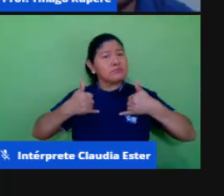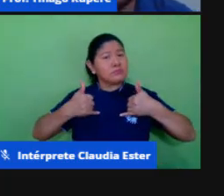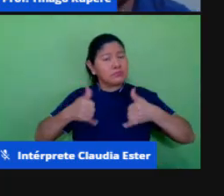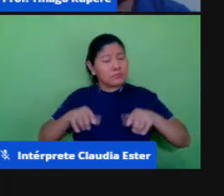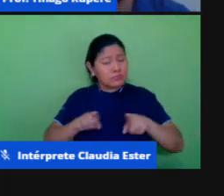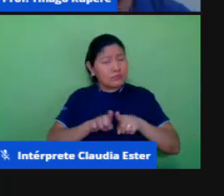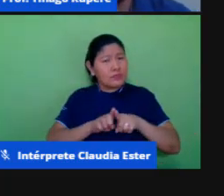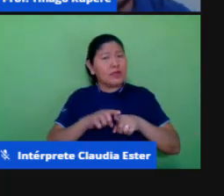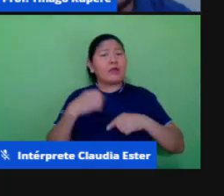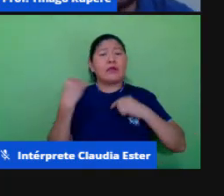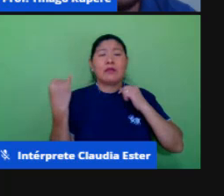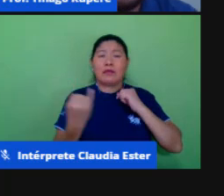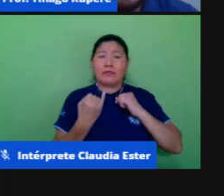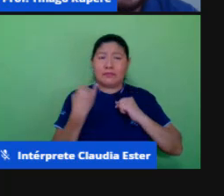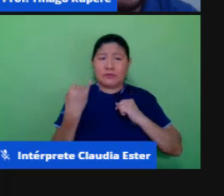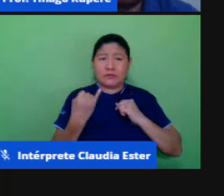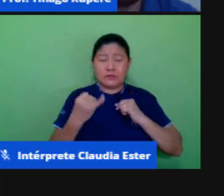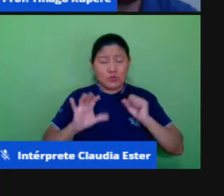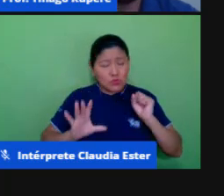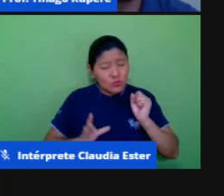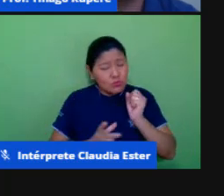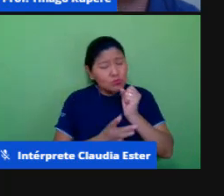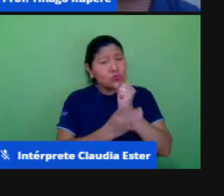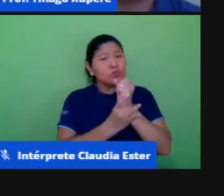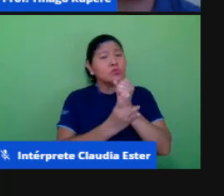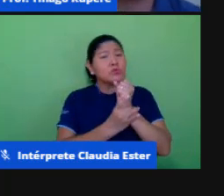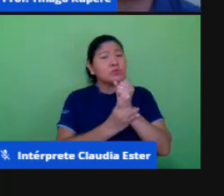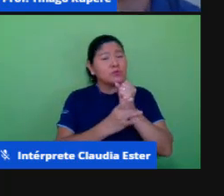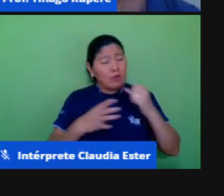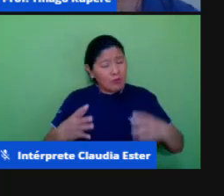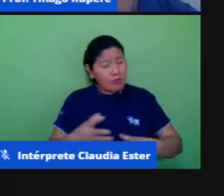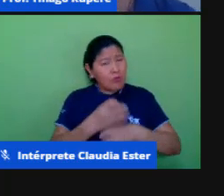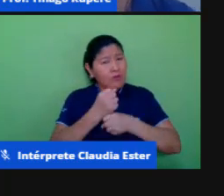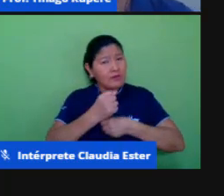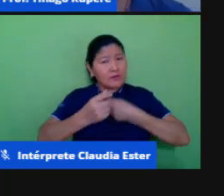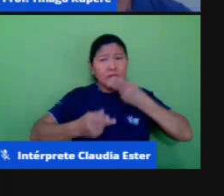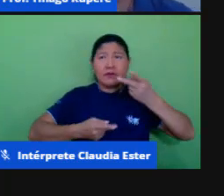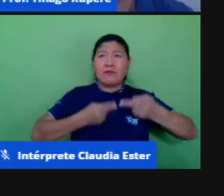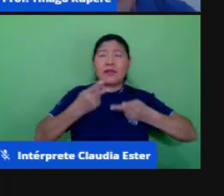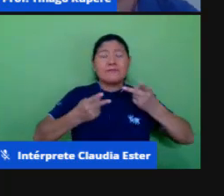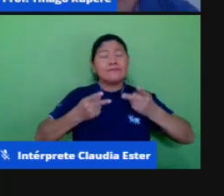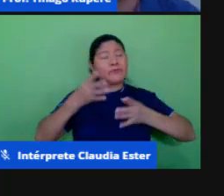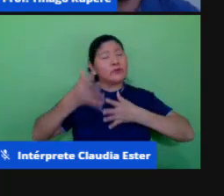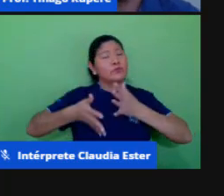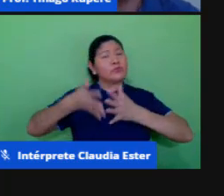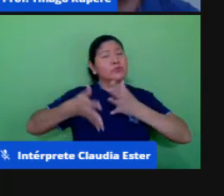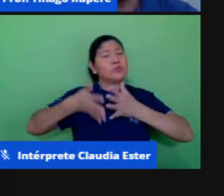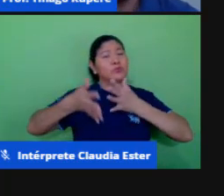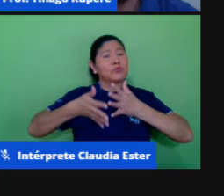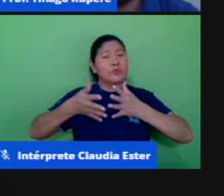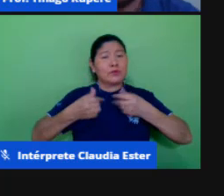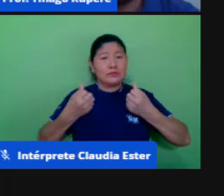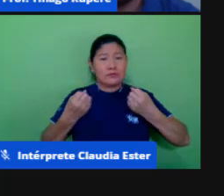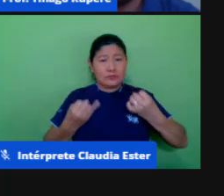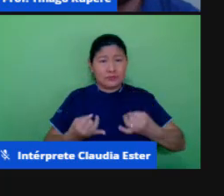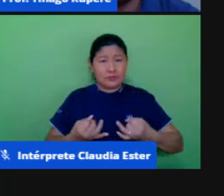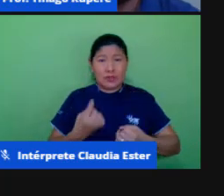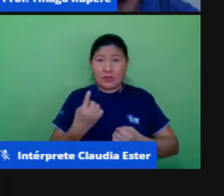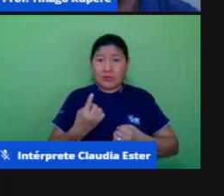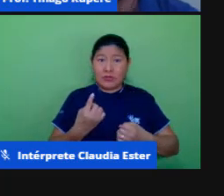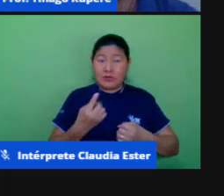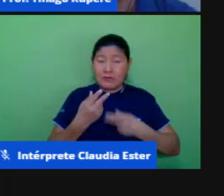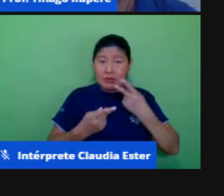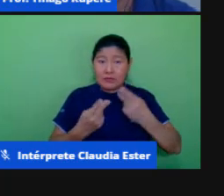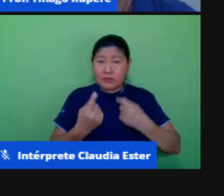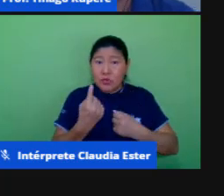muito importante. Confiança, a gente consegue se expressar diante do público, consegue, estou falando só de uma prática aqui,